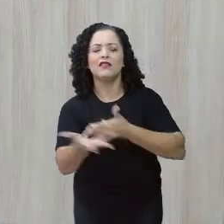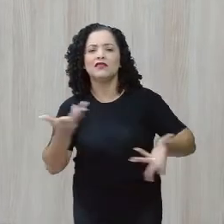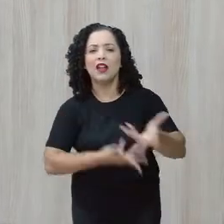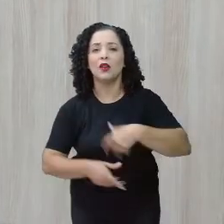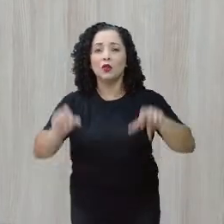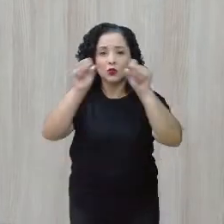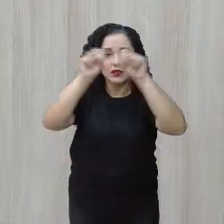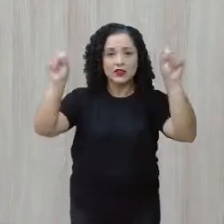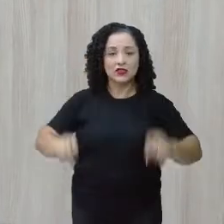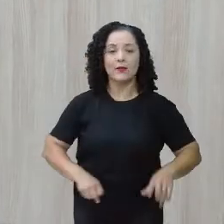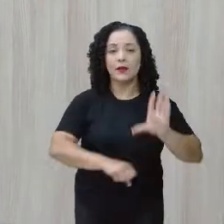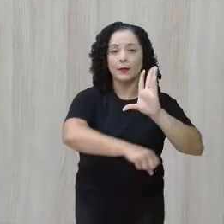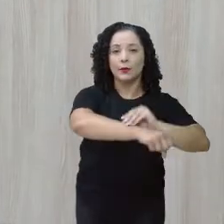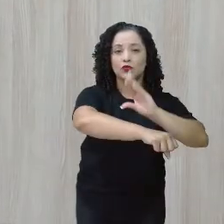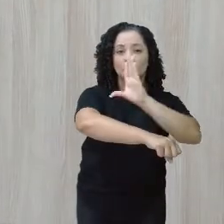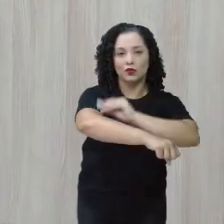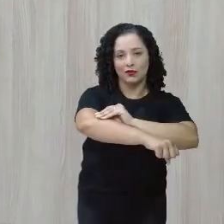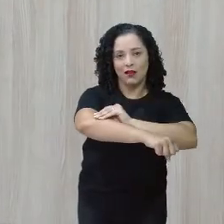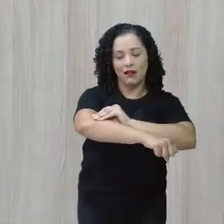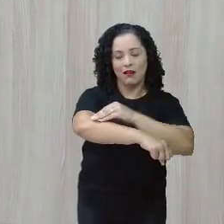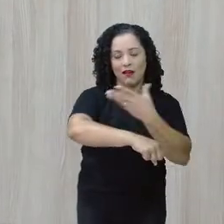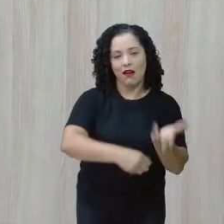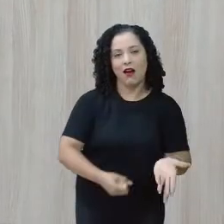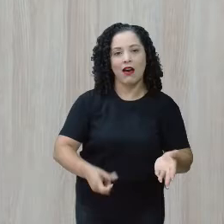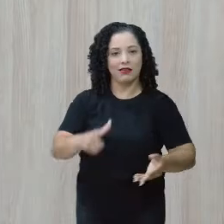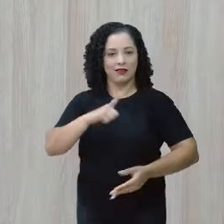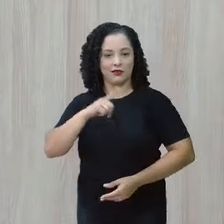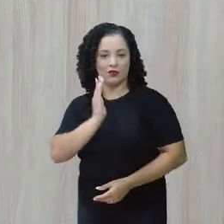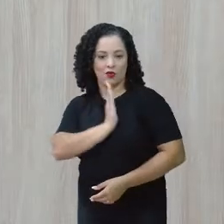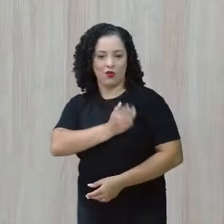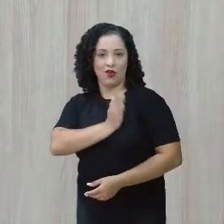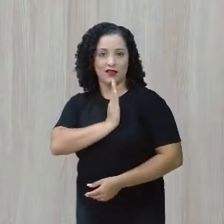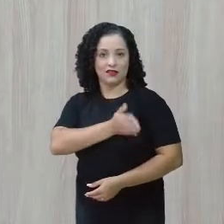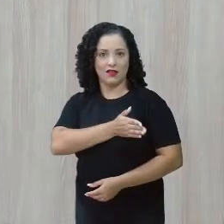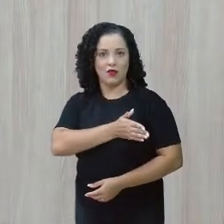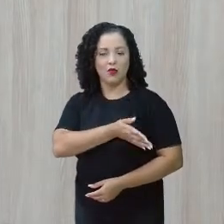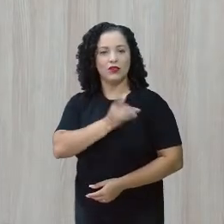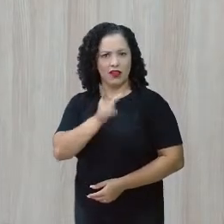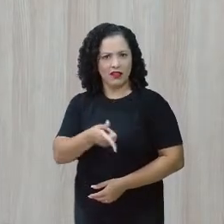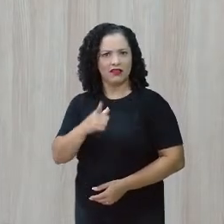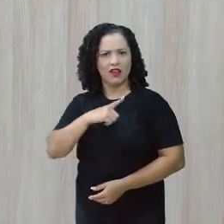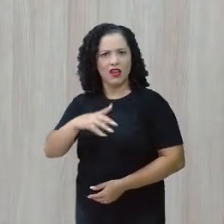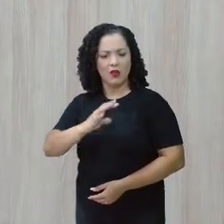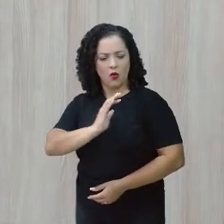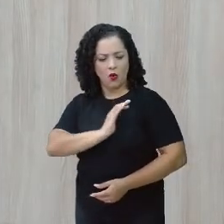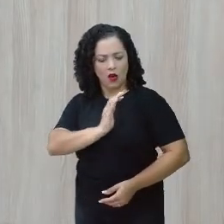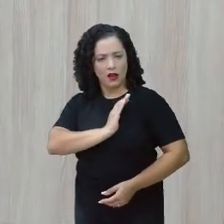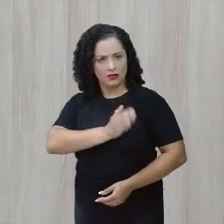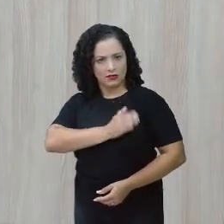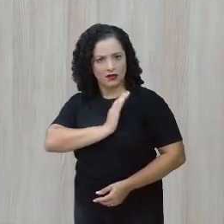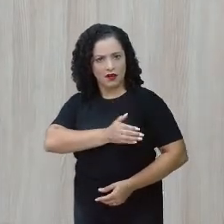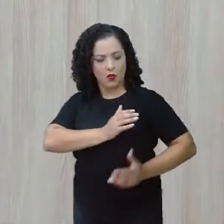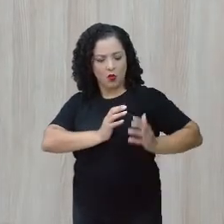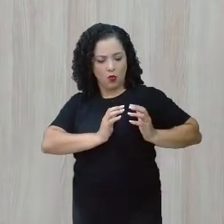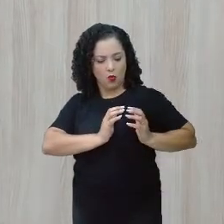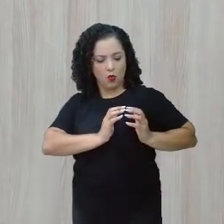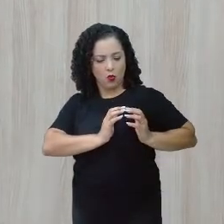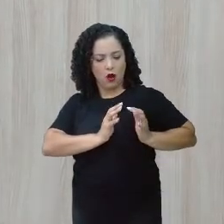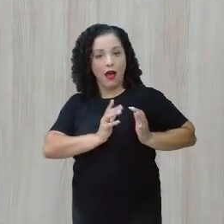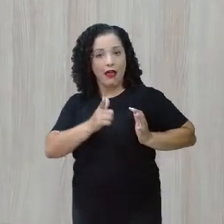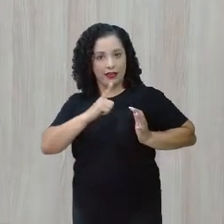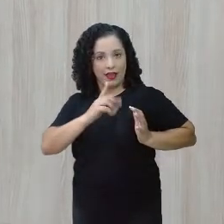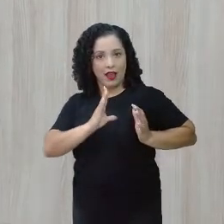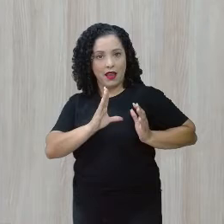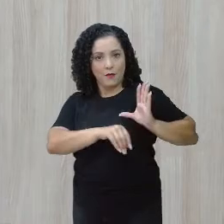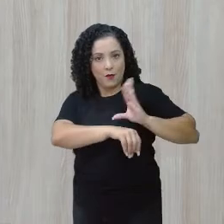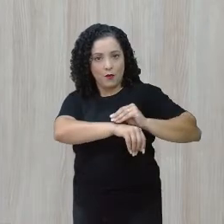um órgão muscular, né? A questão aí do coração, formado aí por esse músculo cardíaco, e esse músculo é involuntário,